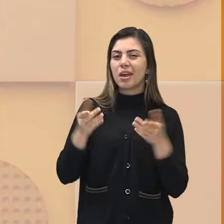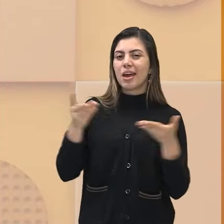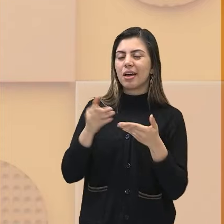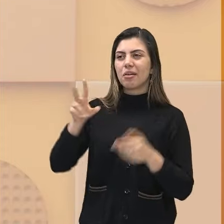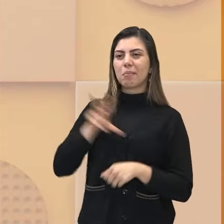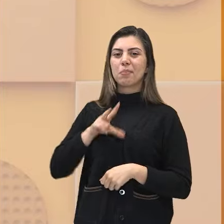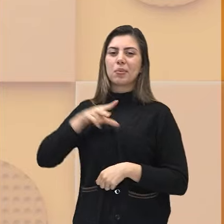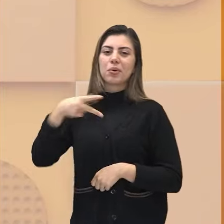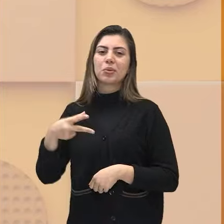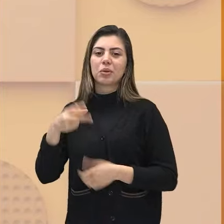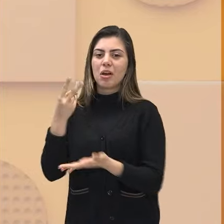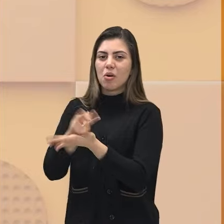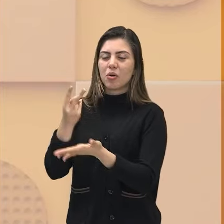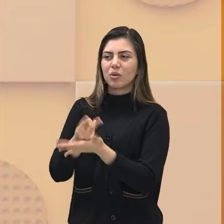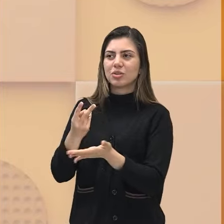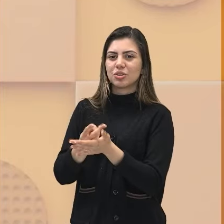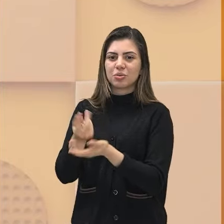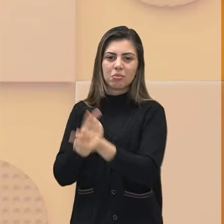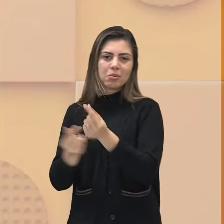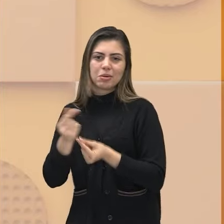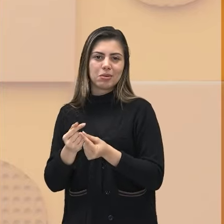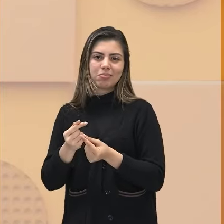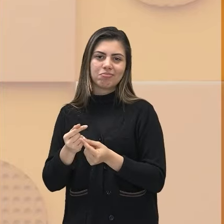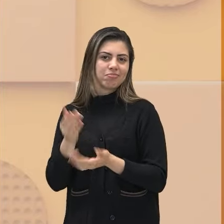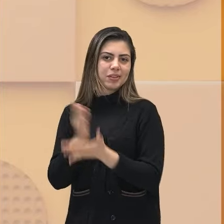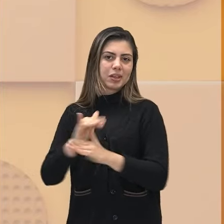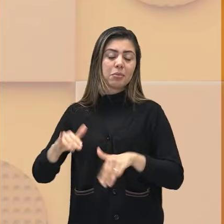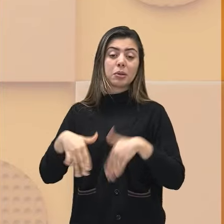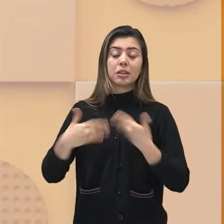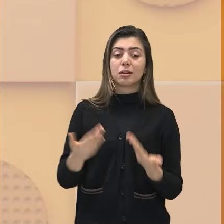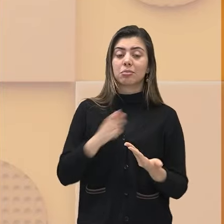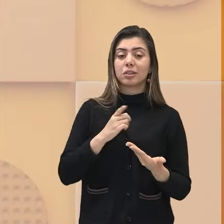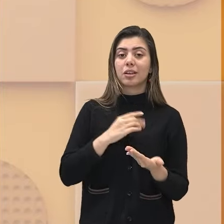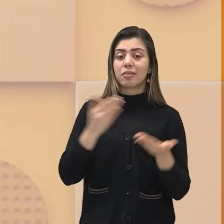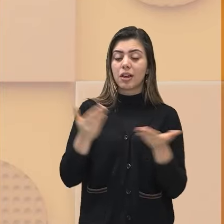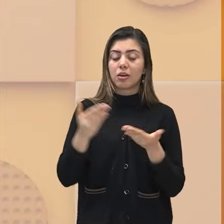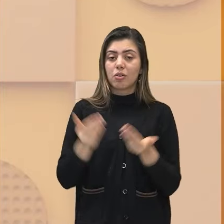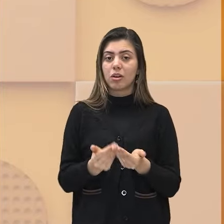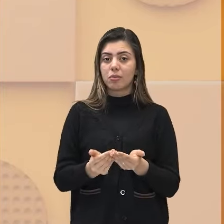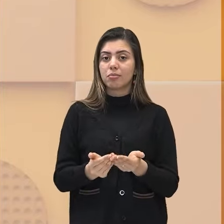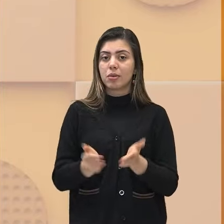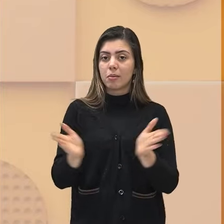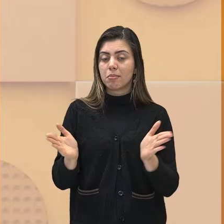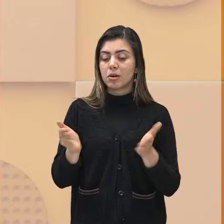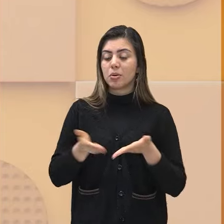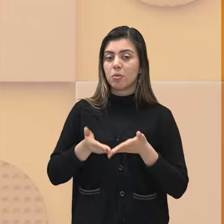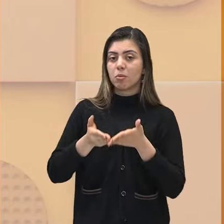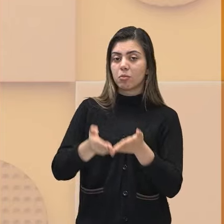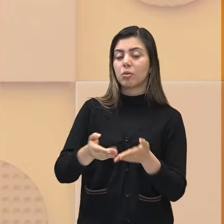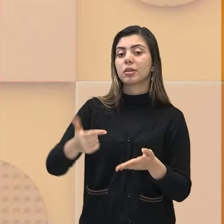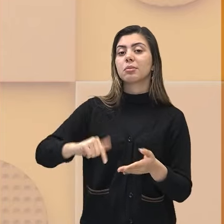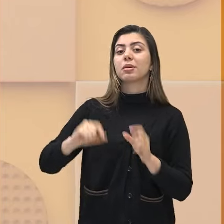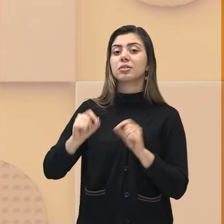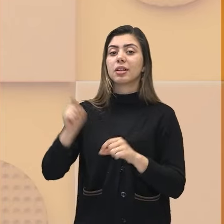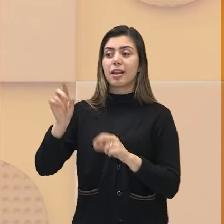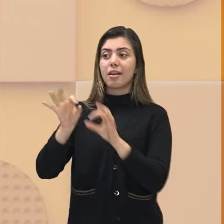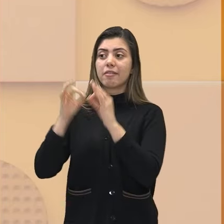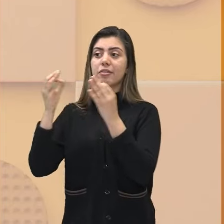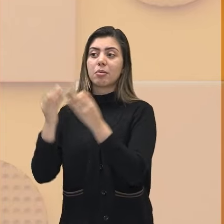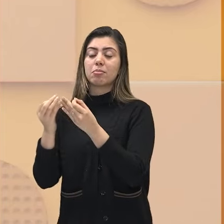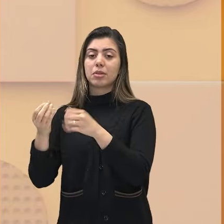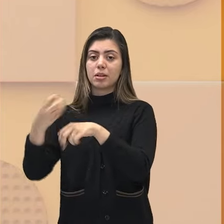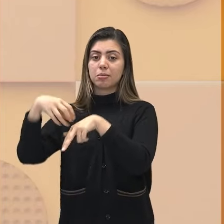centro administrativo português. Então, por conta da abertura dos portos com a chegada da família real em Portugal, adivinha, a